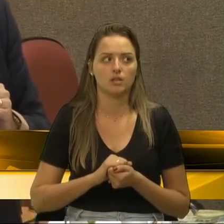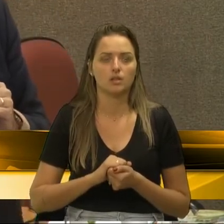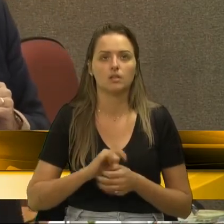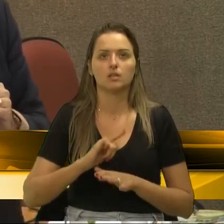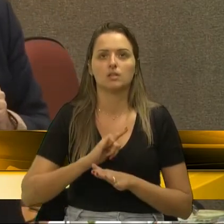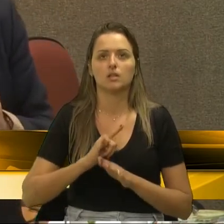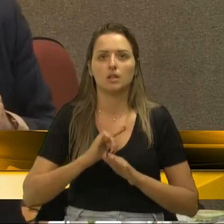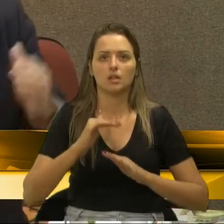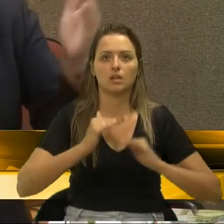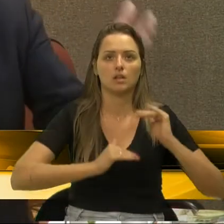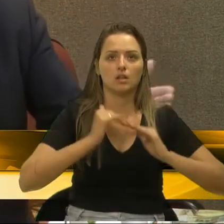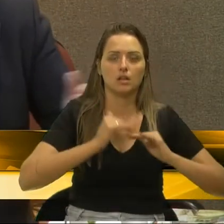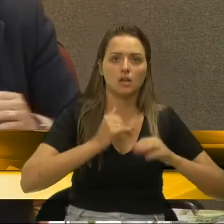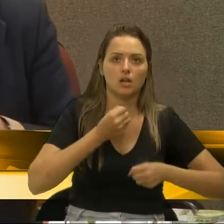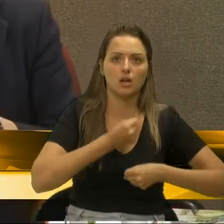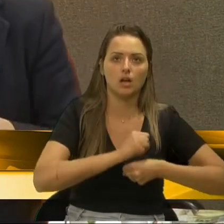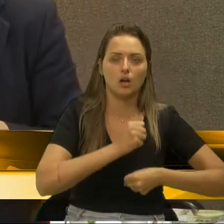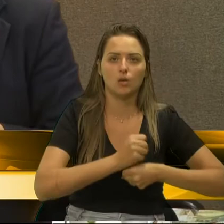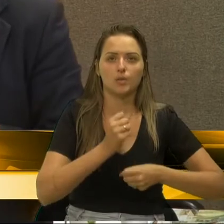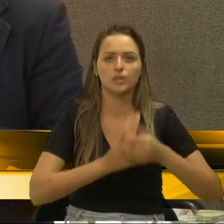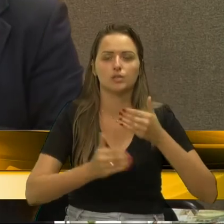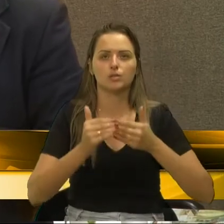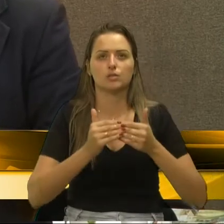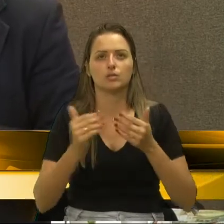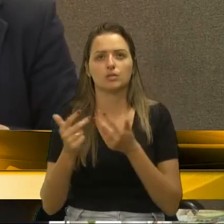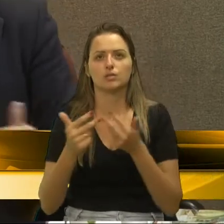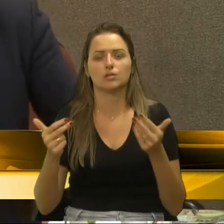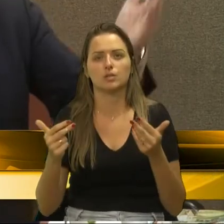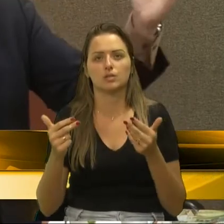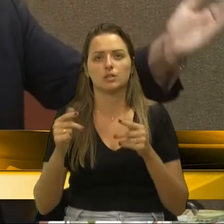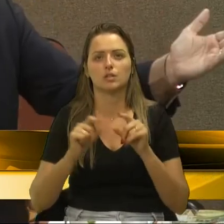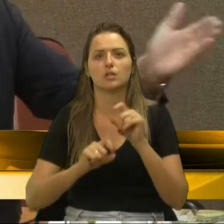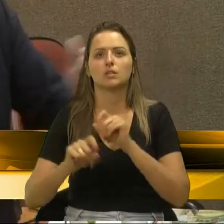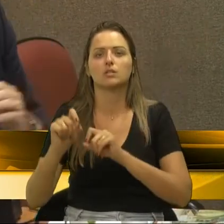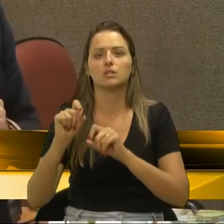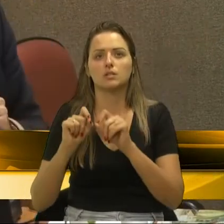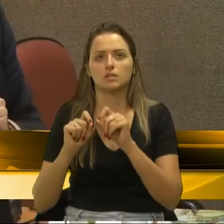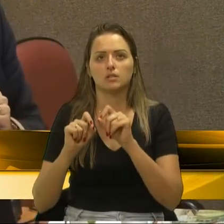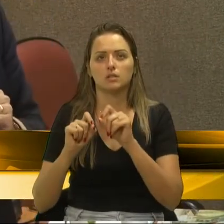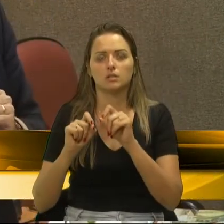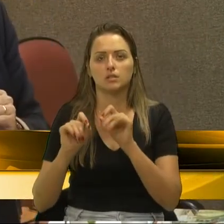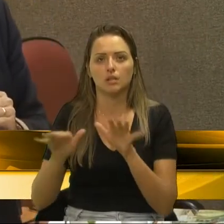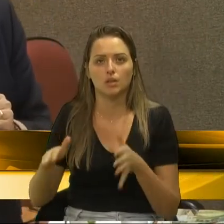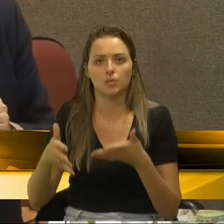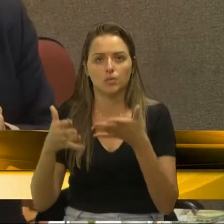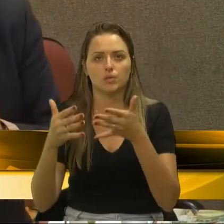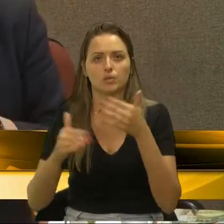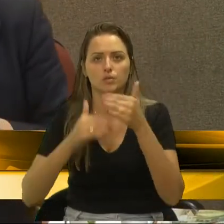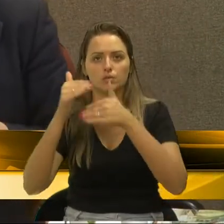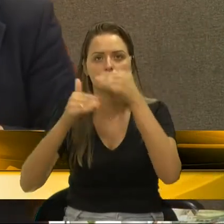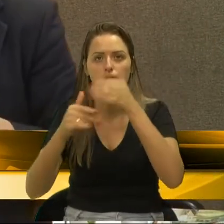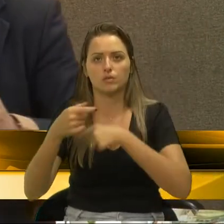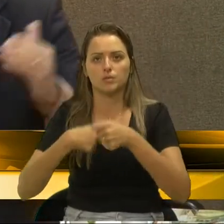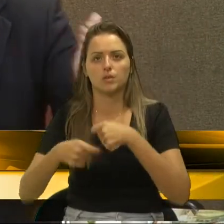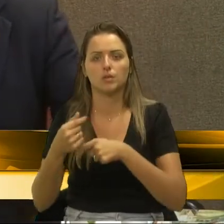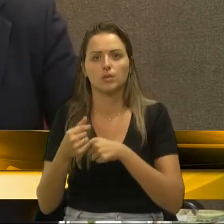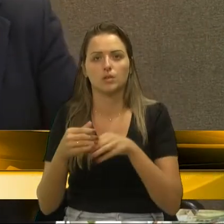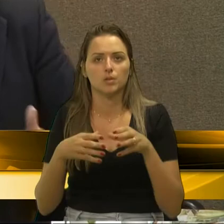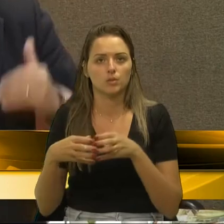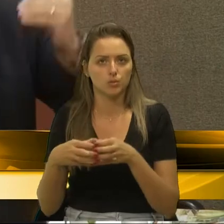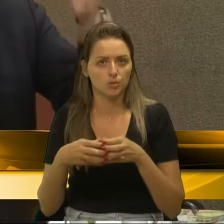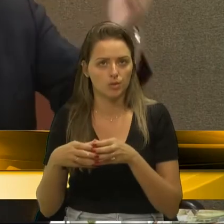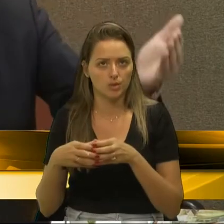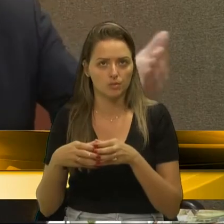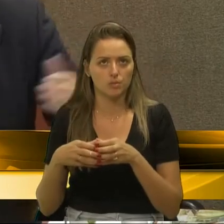obra propriamente dita, este que será um equipamento para impulsionar o desenvolvimento econômico, o turismo, enfim,